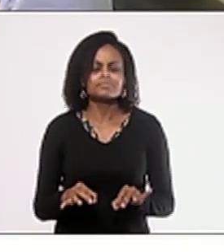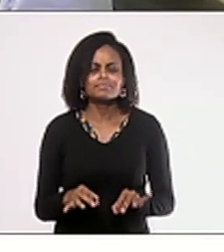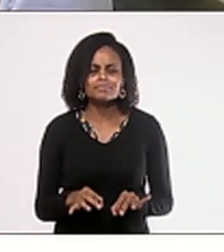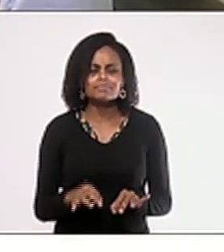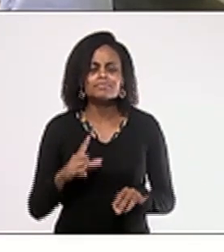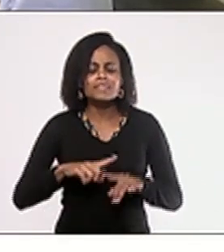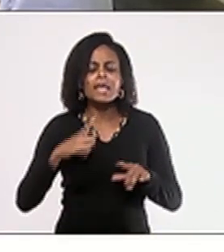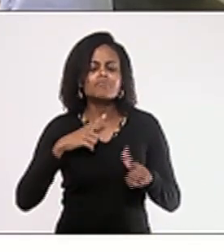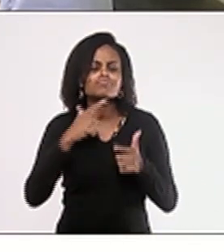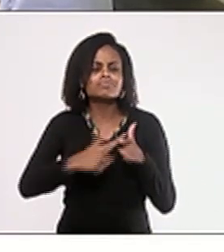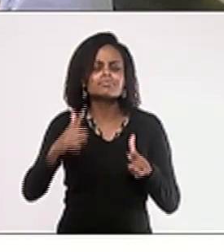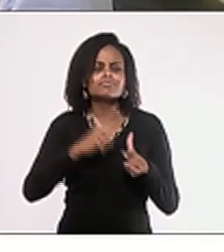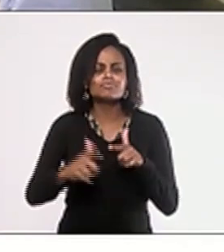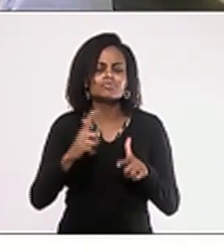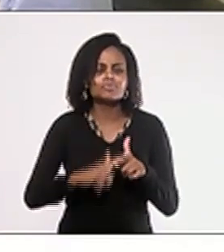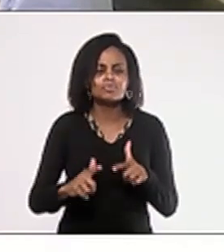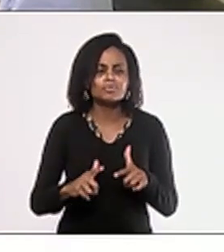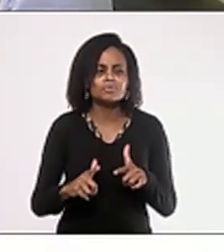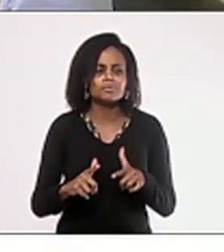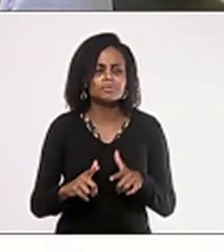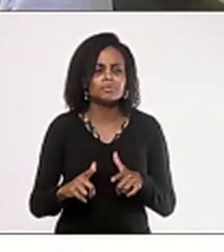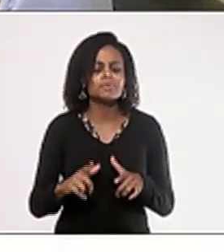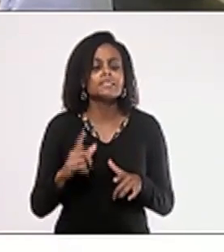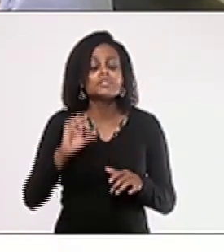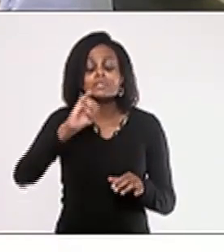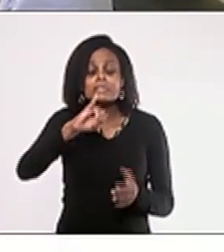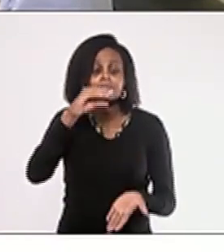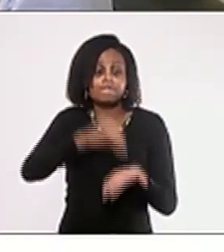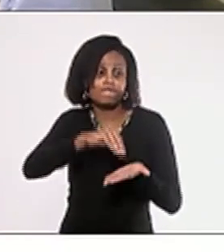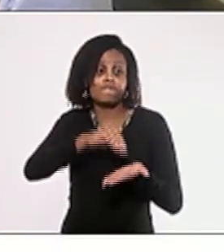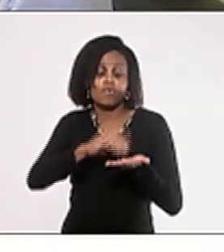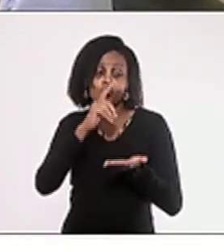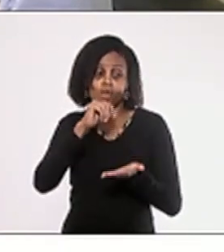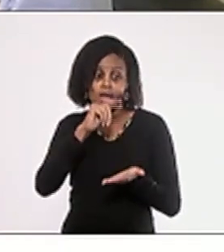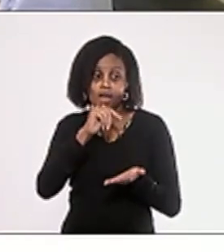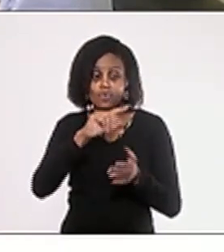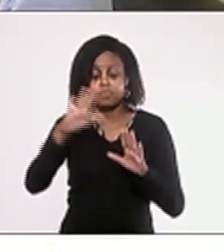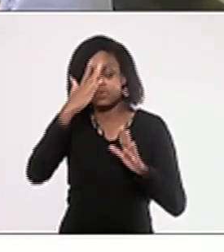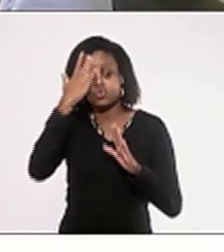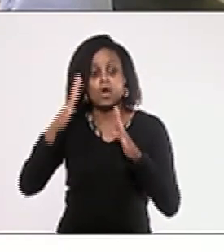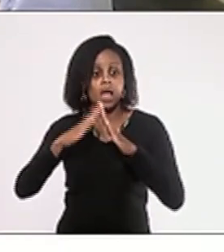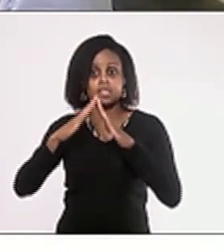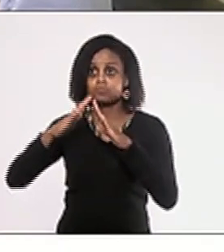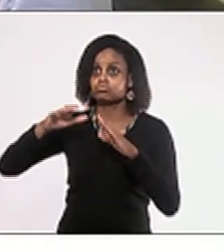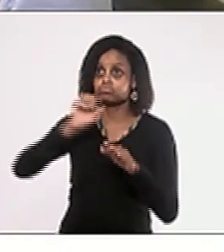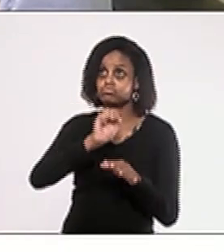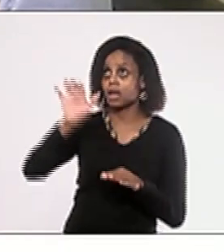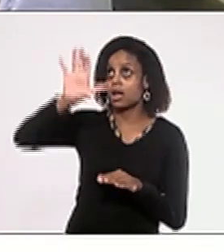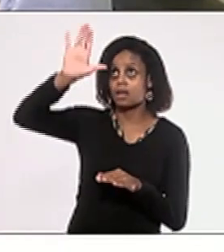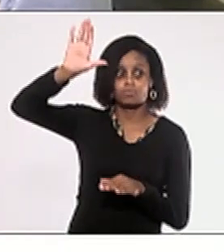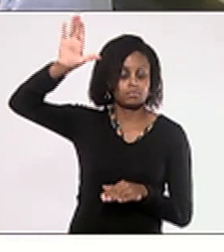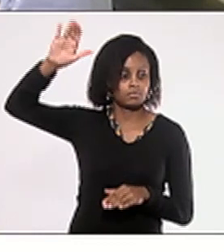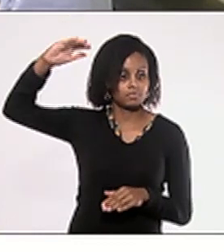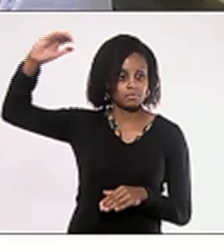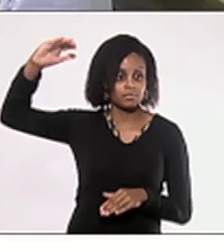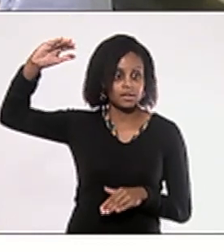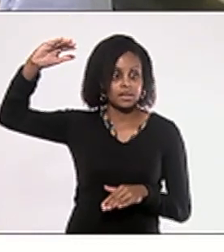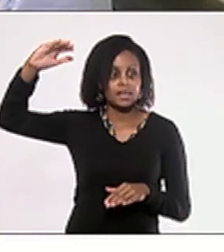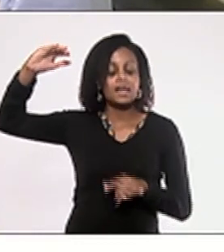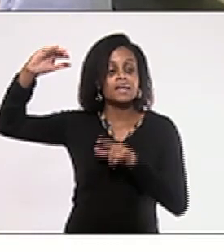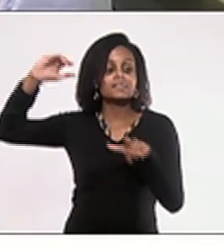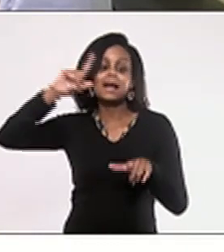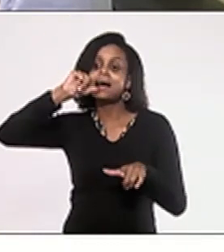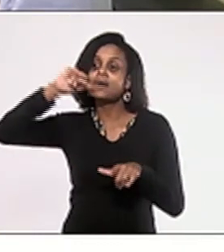grande polêmica. Então, quando existe uma ausência de abastecimento e alguém mora na parte alta, a tendência da água é